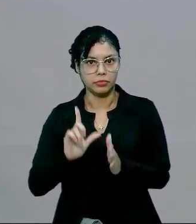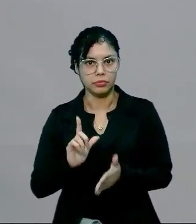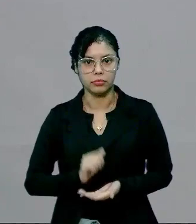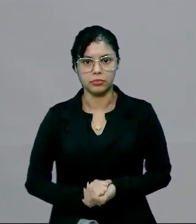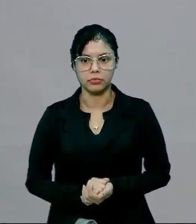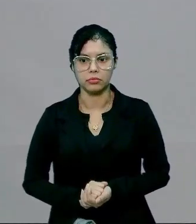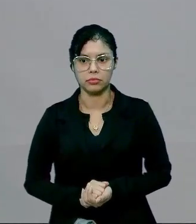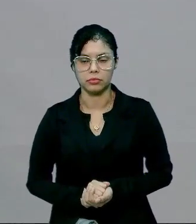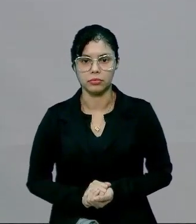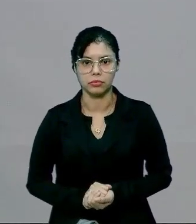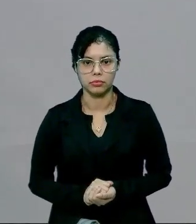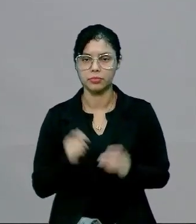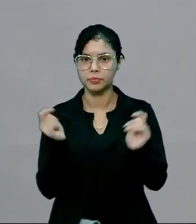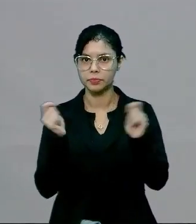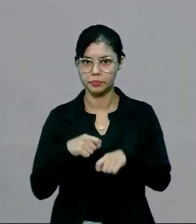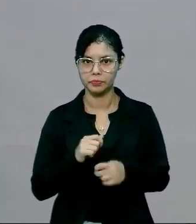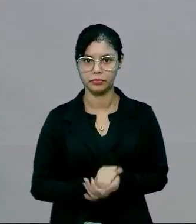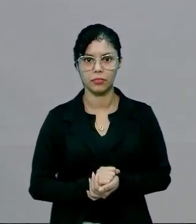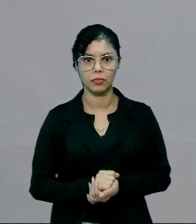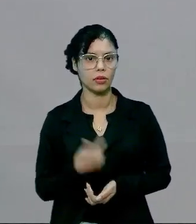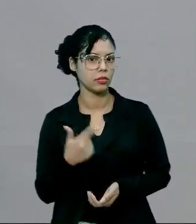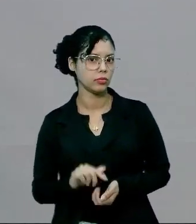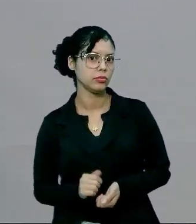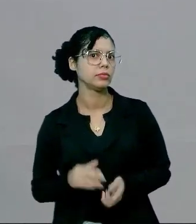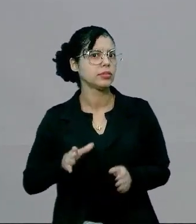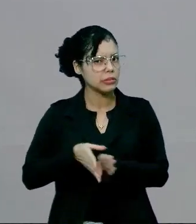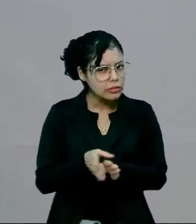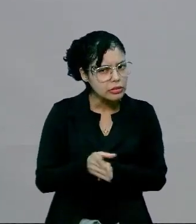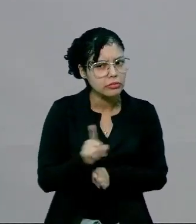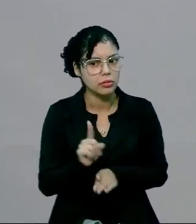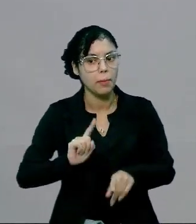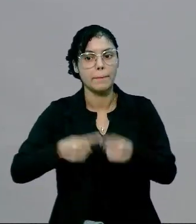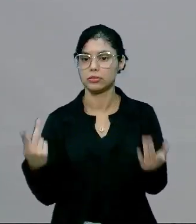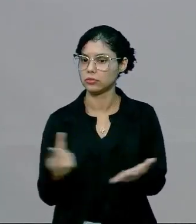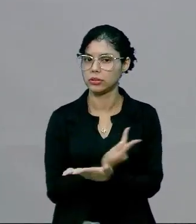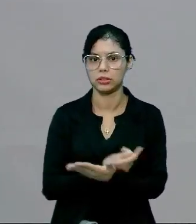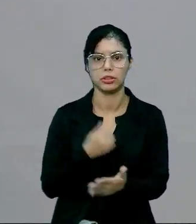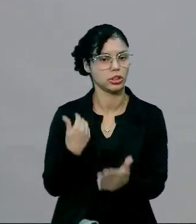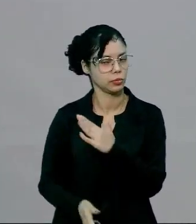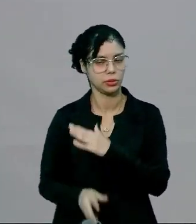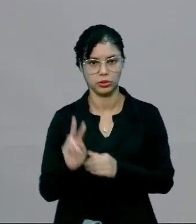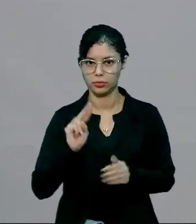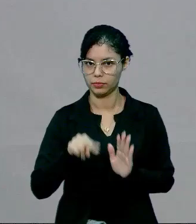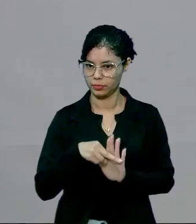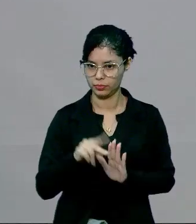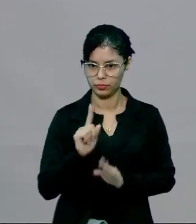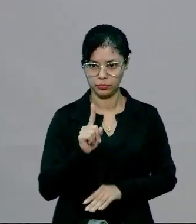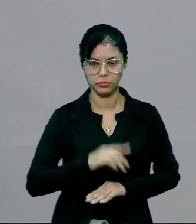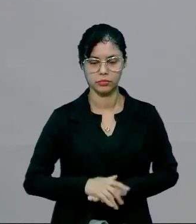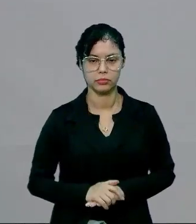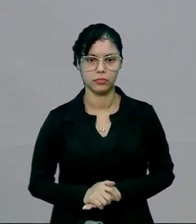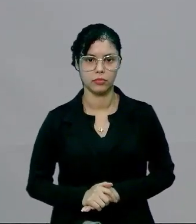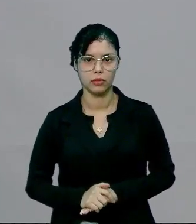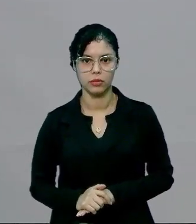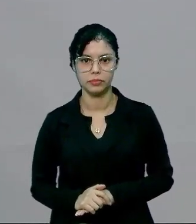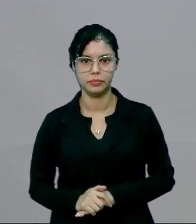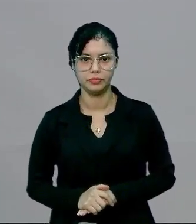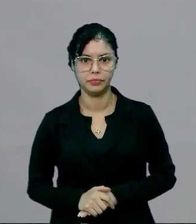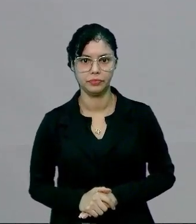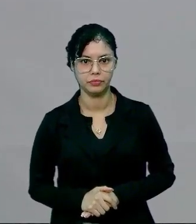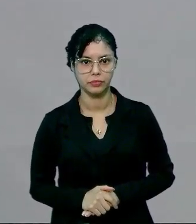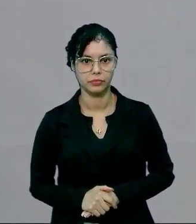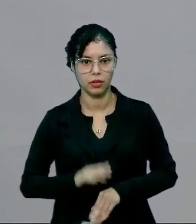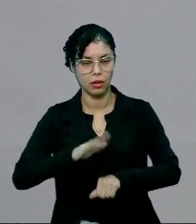anteriores. E aí sim é possível. Não é muito aconselhável, porém não é errado, não perde ponto, então pode utilizar sim, tá